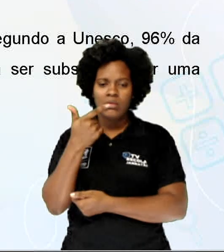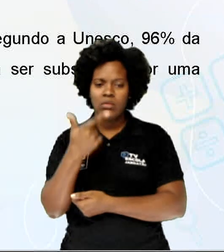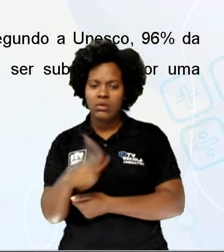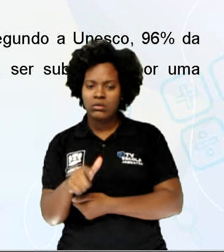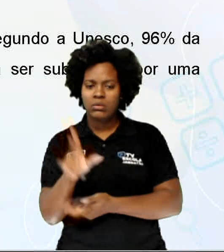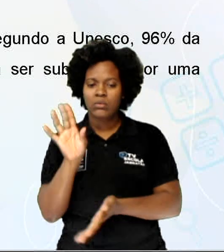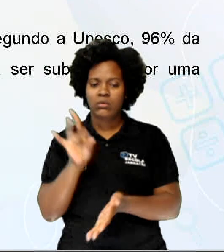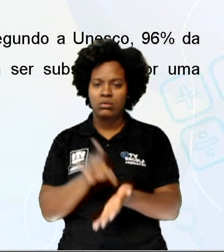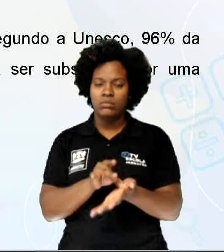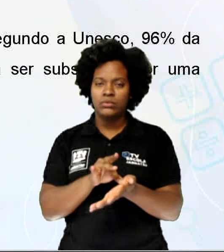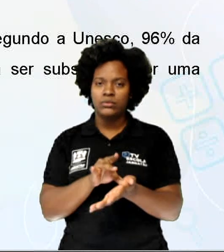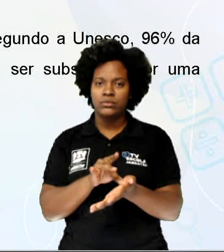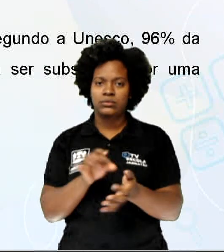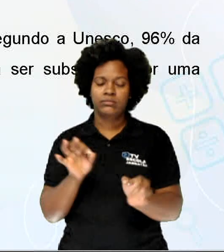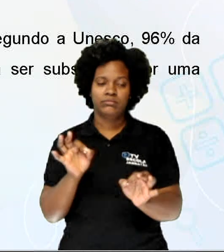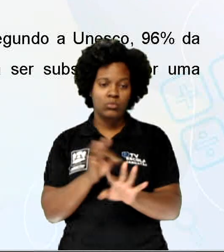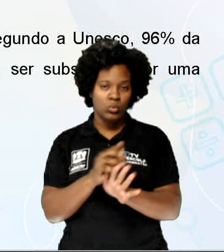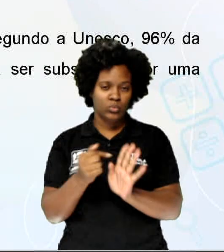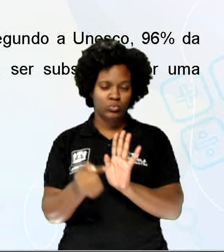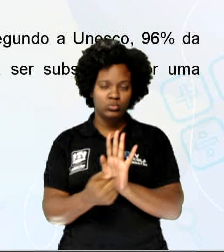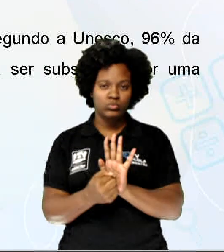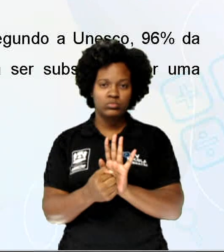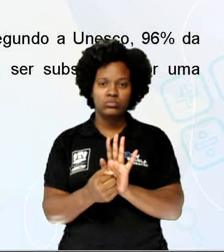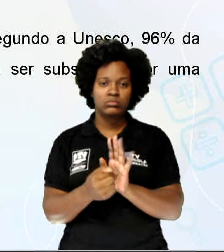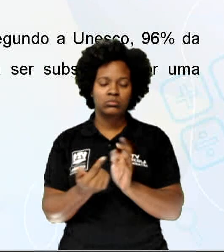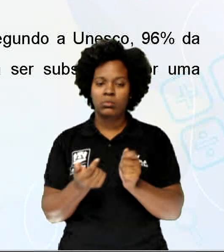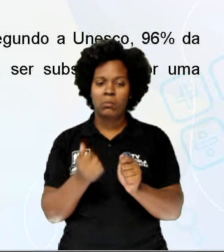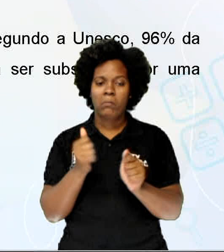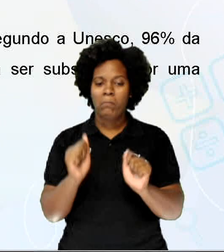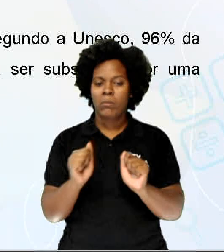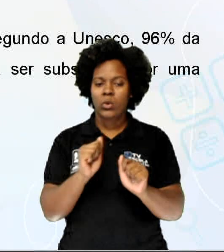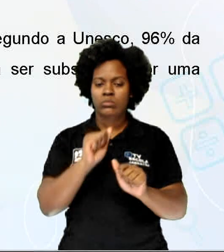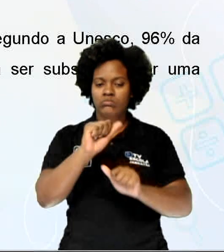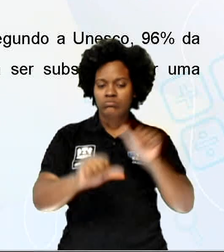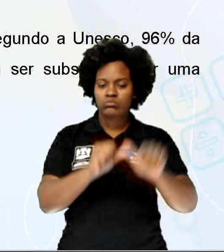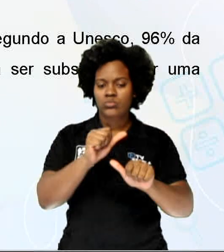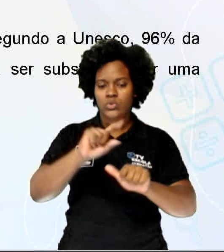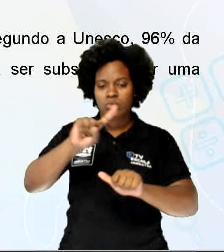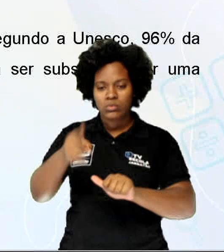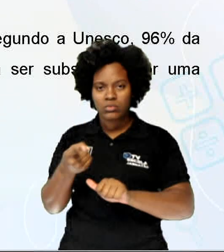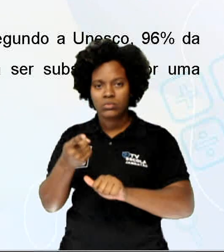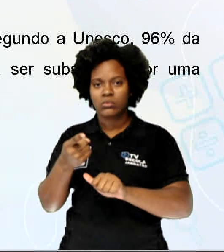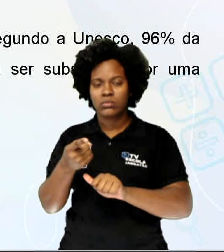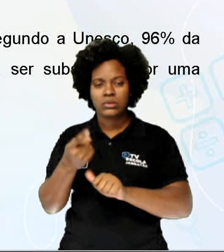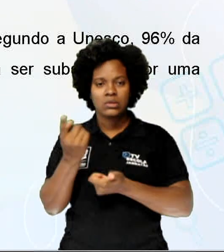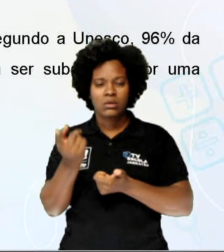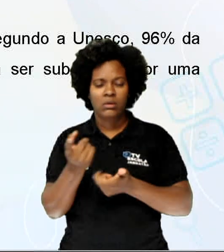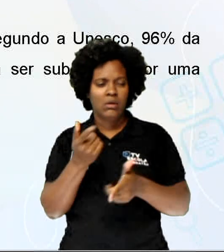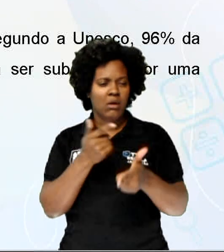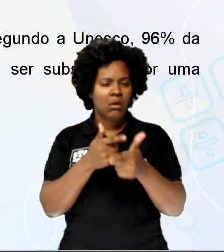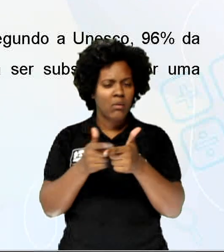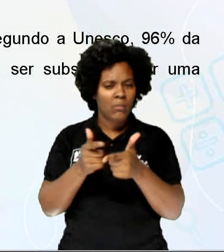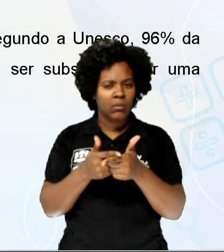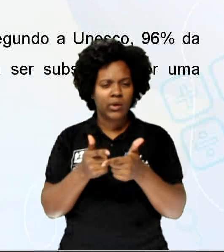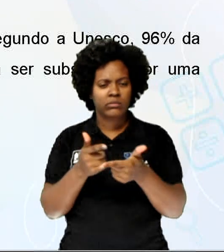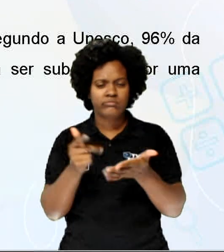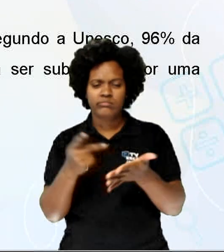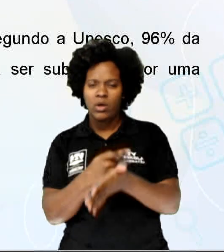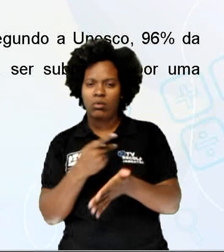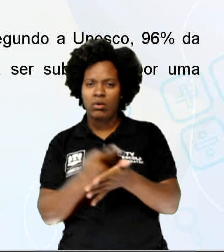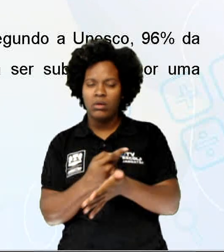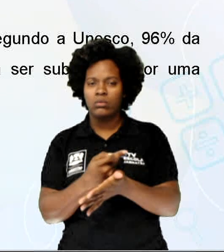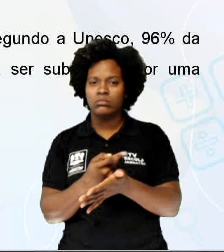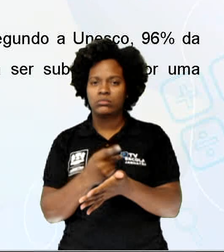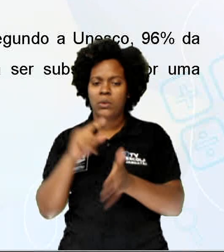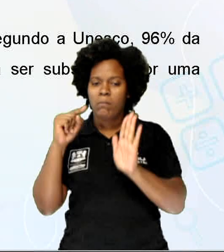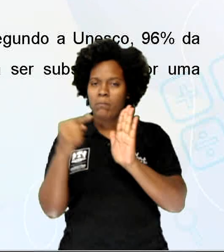ponto. Fecha aspas. Poderia ser substituído por uma vírgula sem que isso gerasse um erro de pontuação. Item